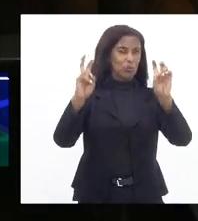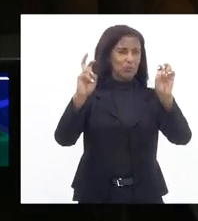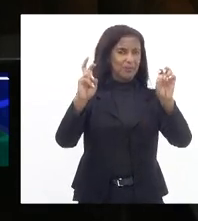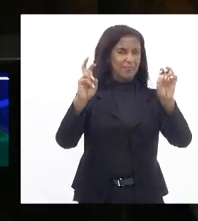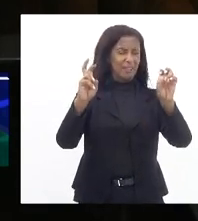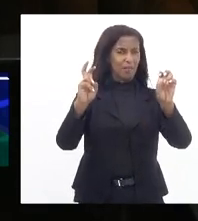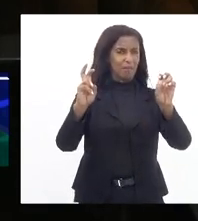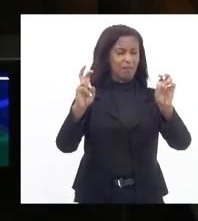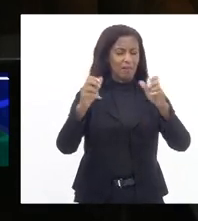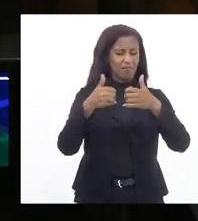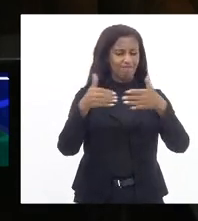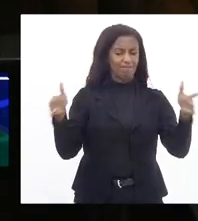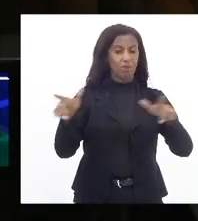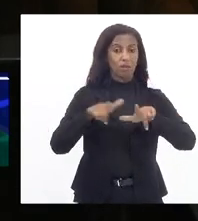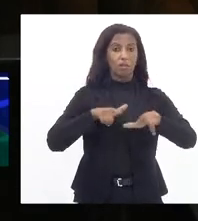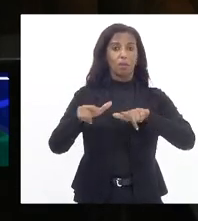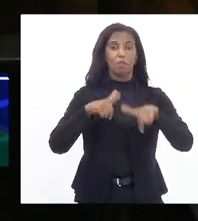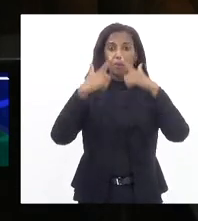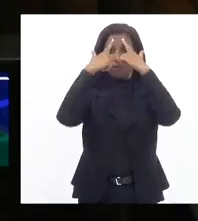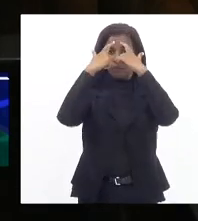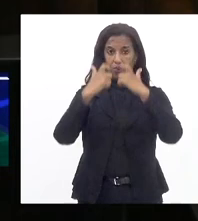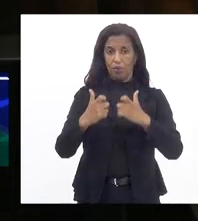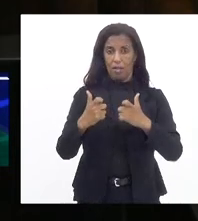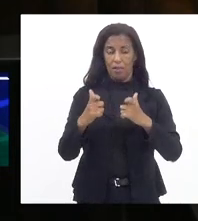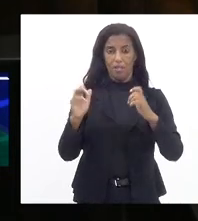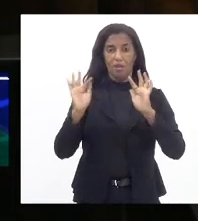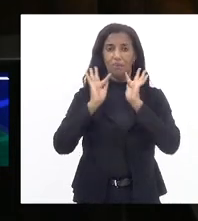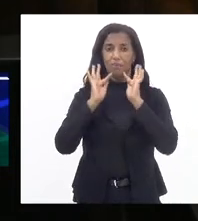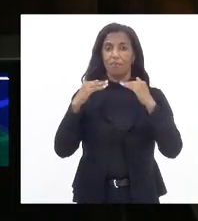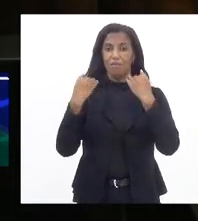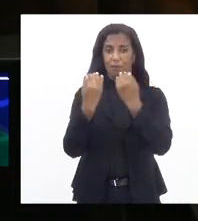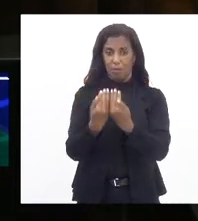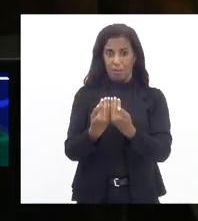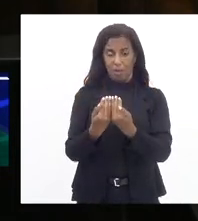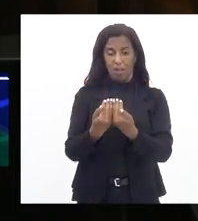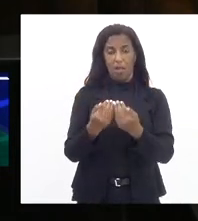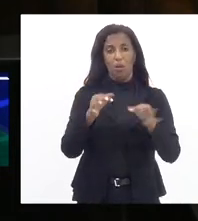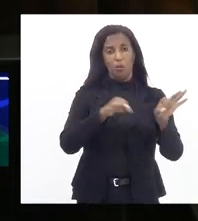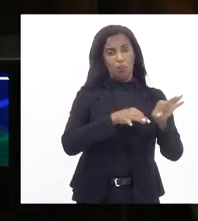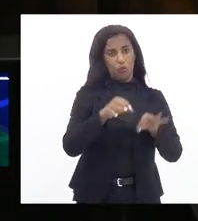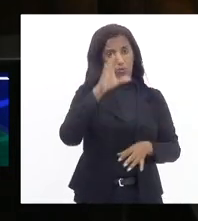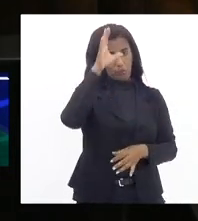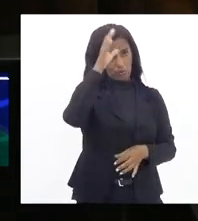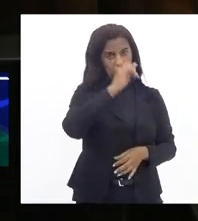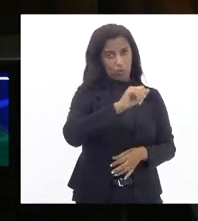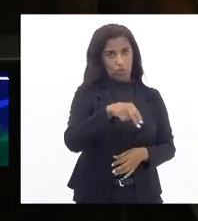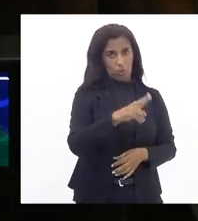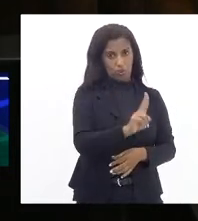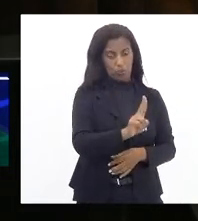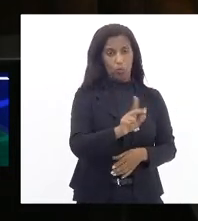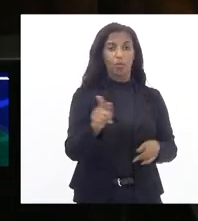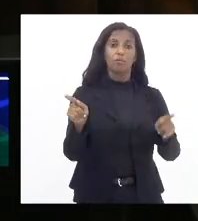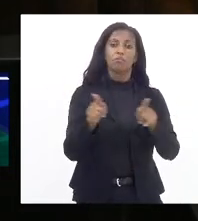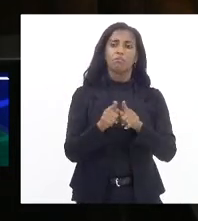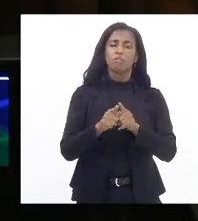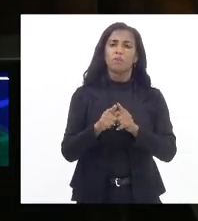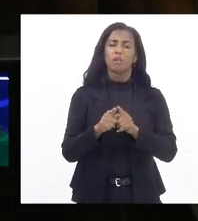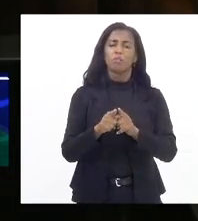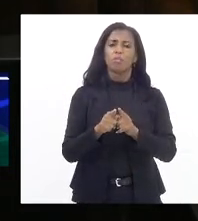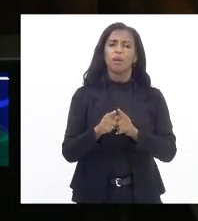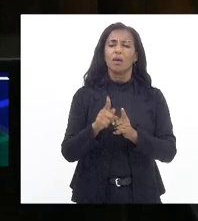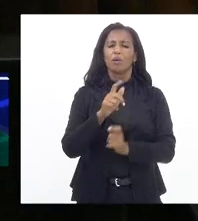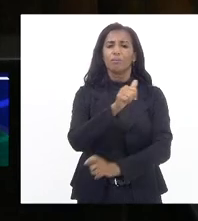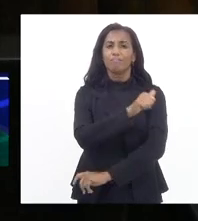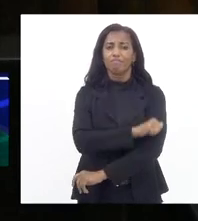nossos trabalhos hoje, que é o tema da violência doméstica e familiar contra a mulher, com o projeto da deputada Tia Ju. E é um projeto, deputada enfermeira